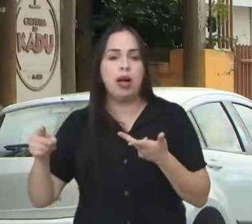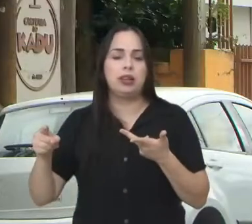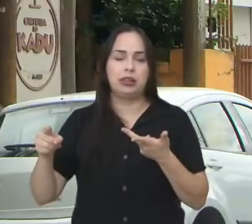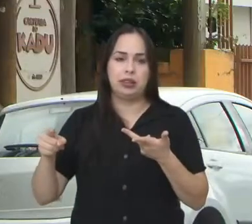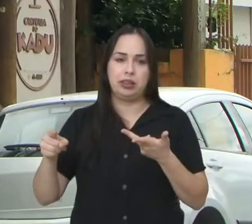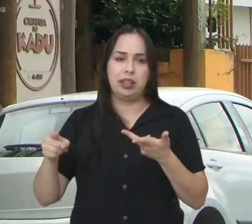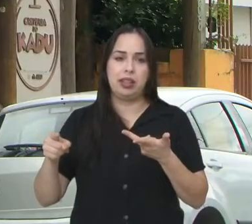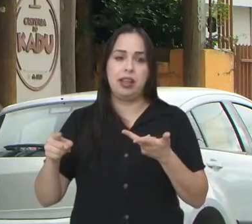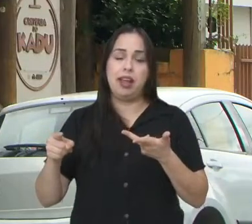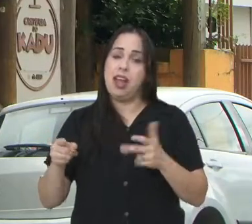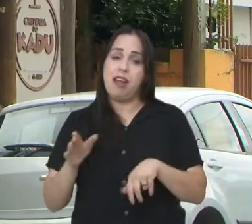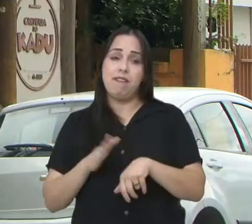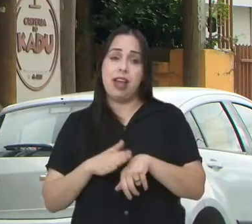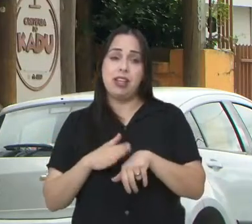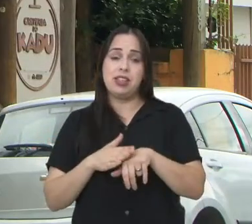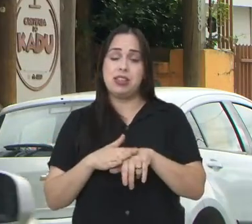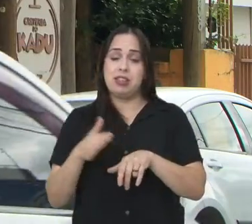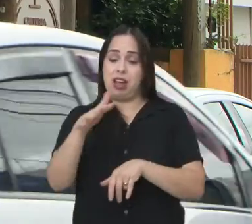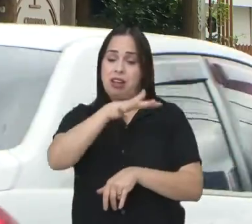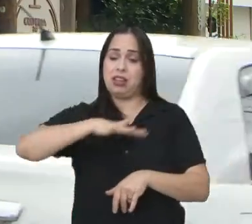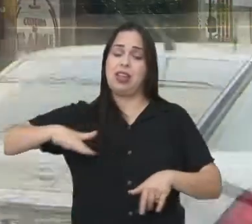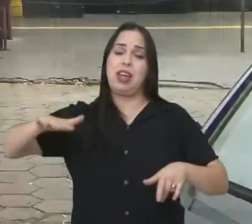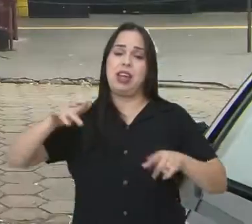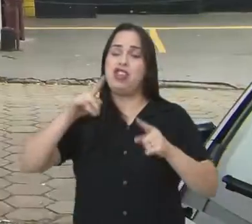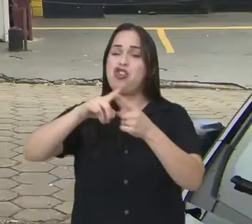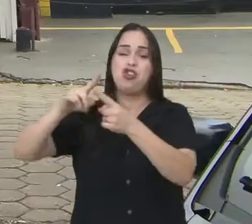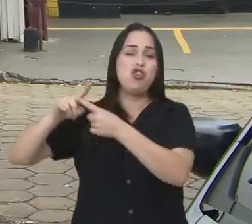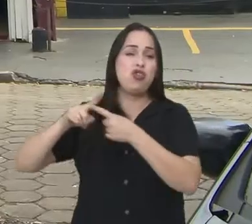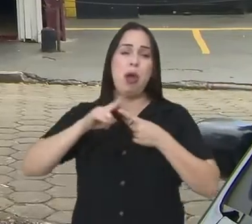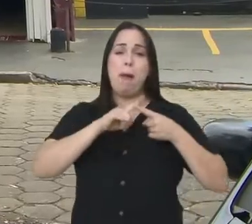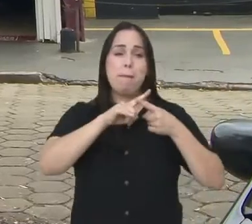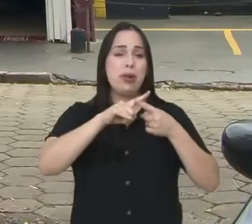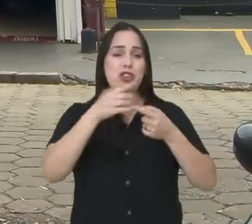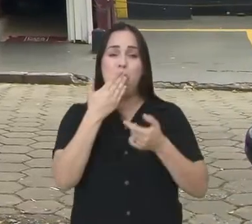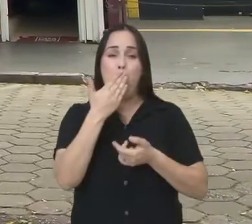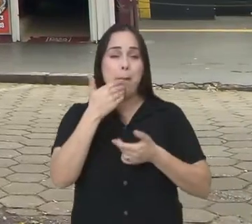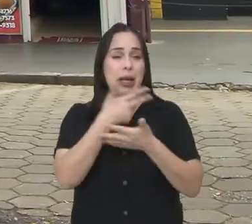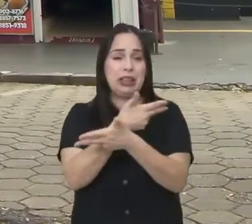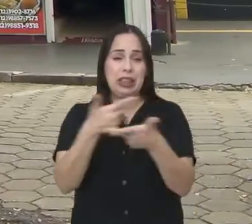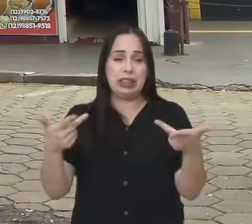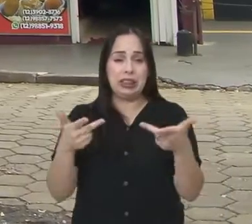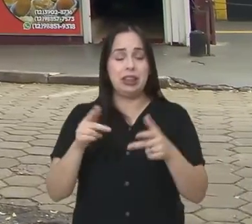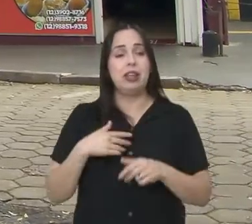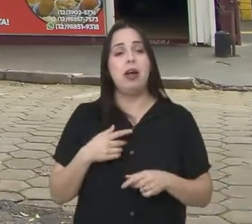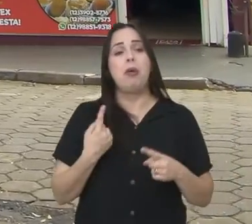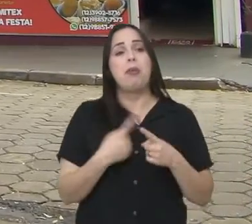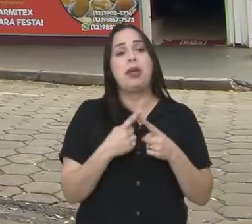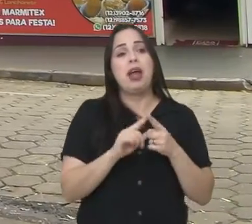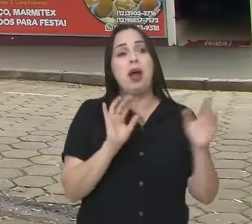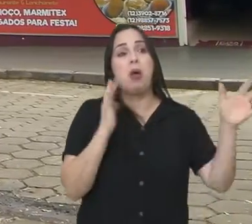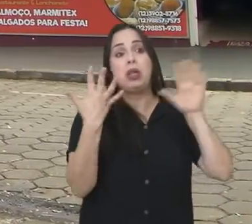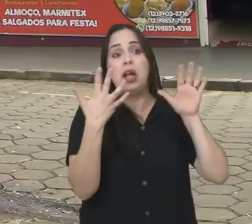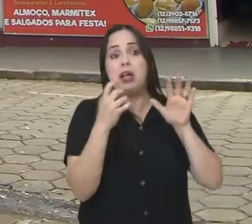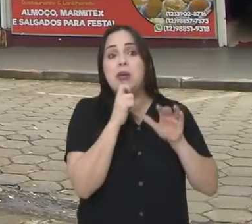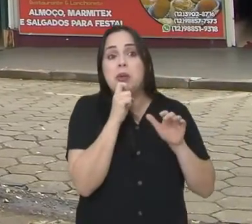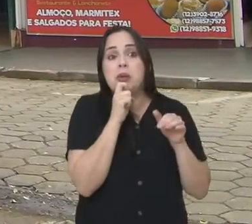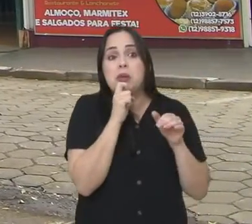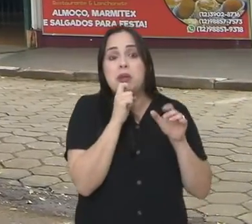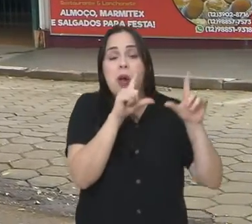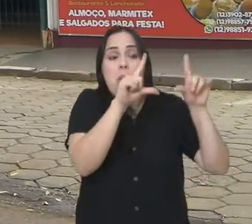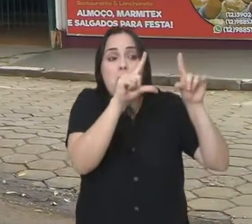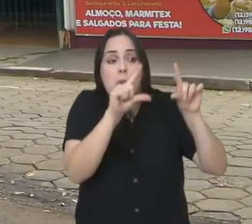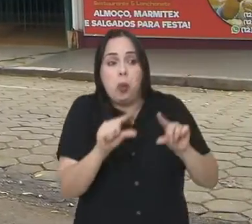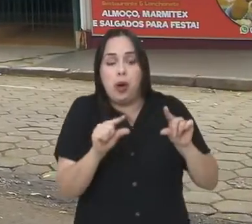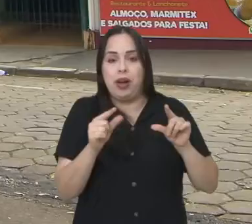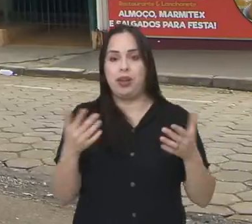Então isso fez com que a praça ficou bem diversificada. E isso foi legal, porque com o tempo o frio foi cada vez diminuindo